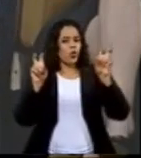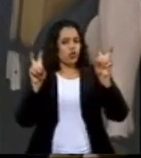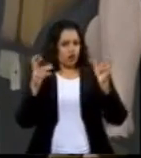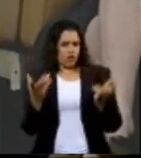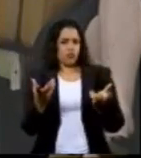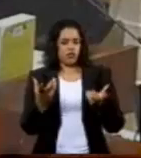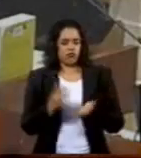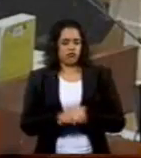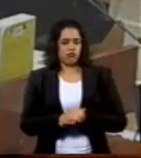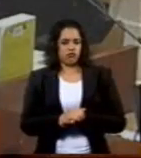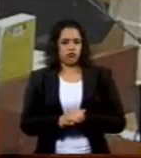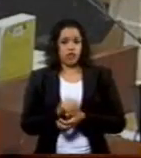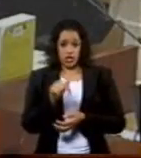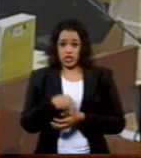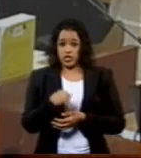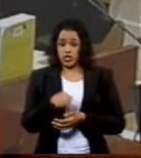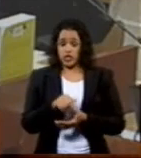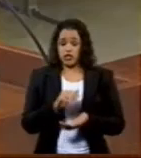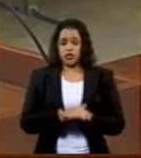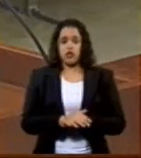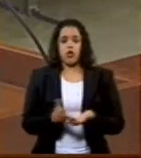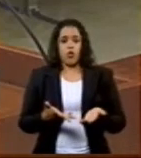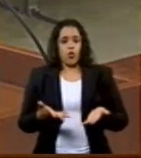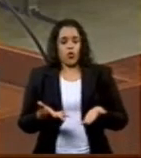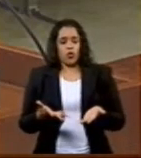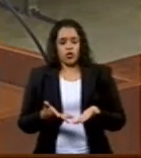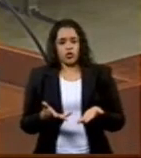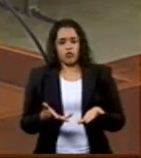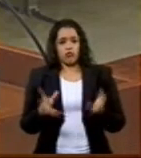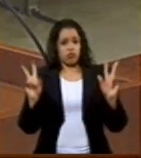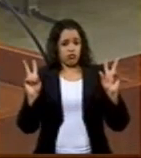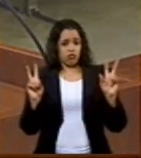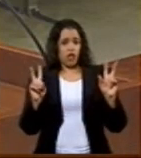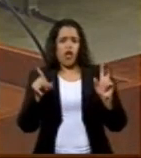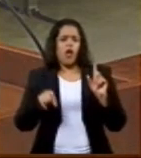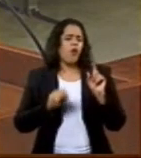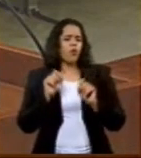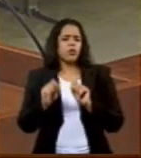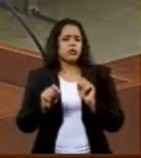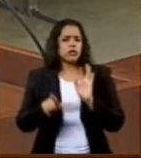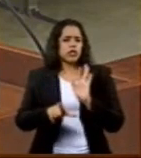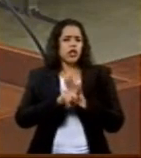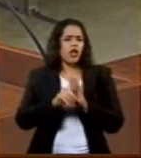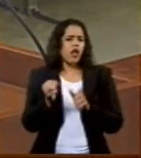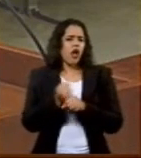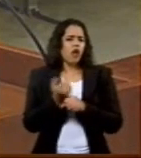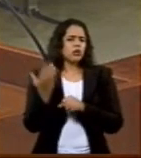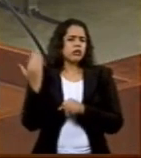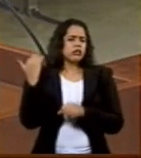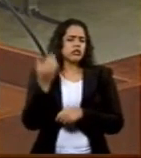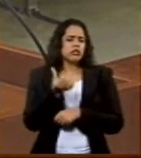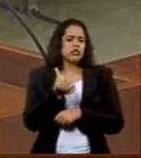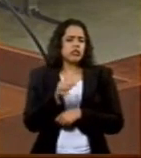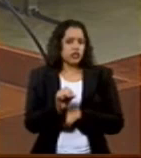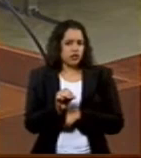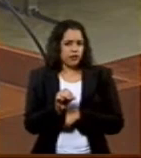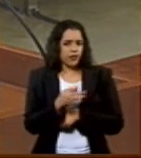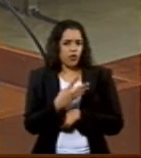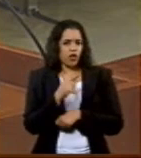à repercussão geral que será abordado por Vossas Excelências, diz respeito a uma lei da década de 60, a